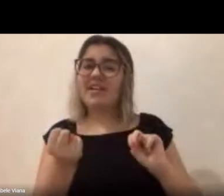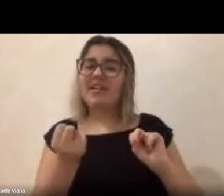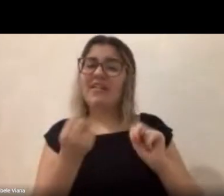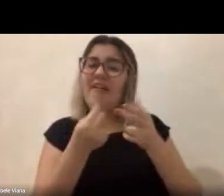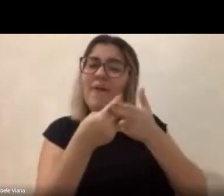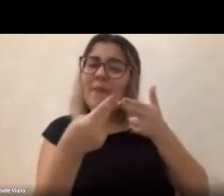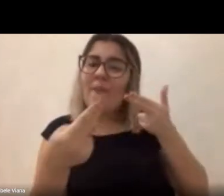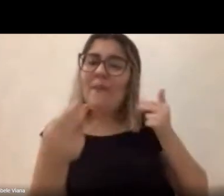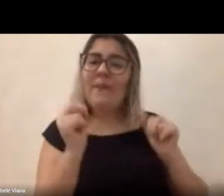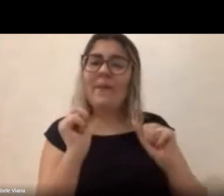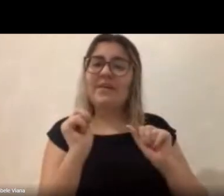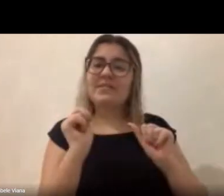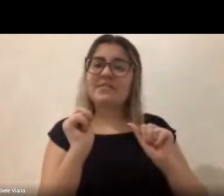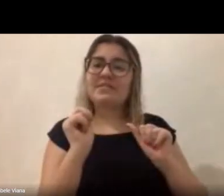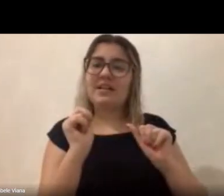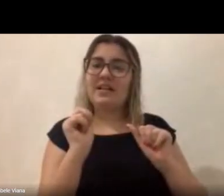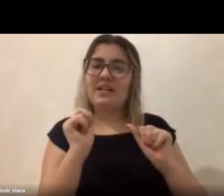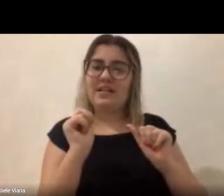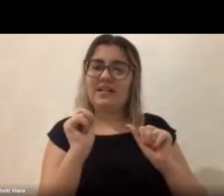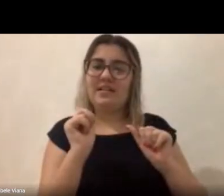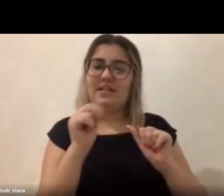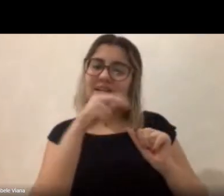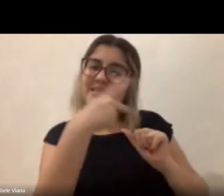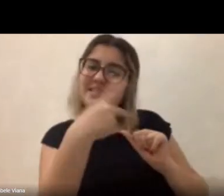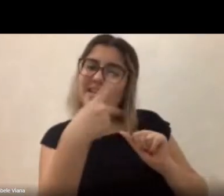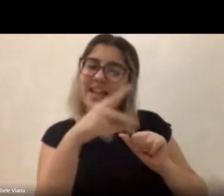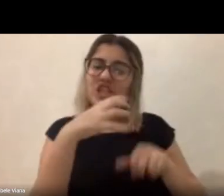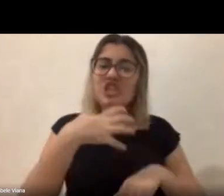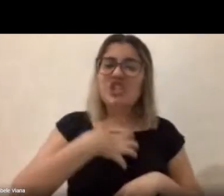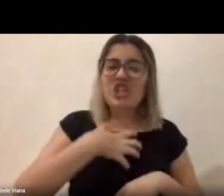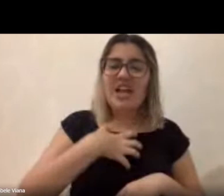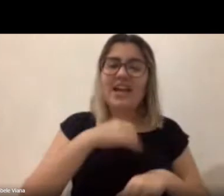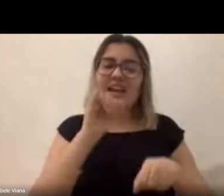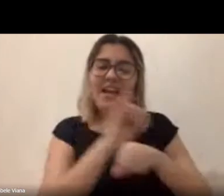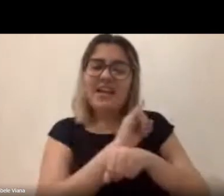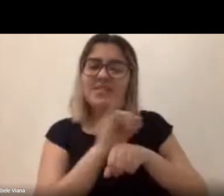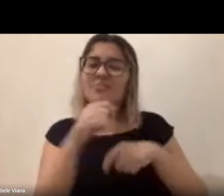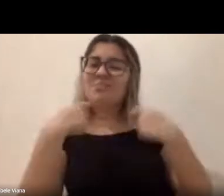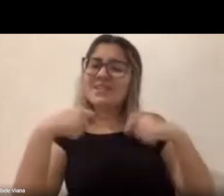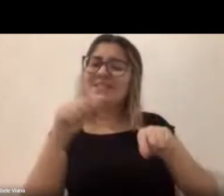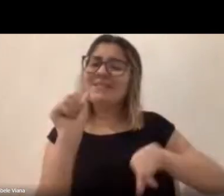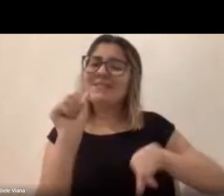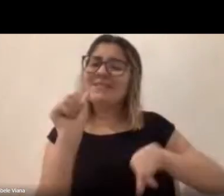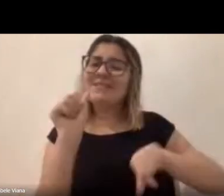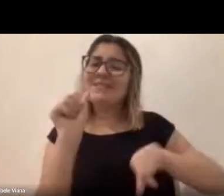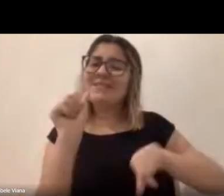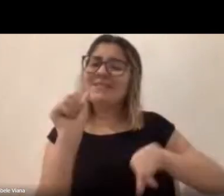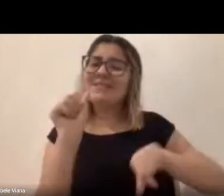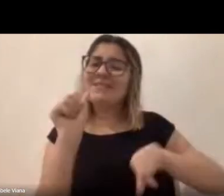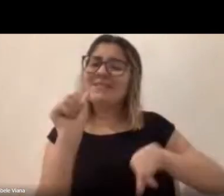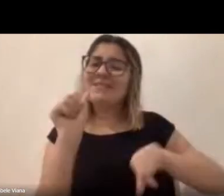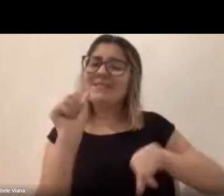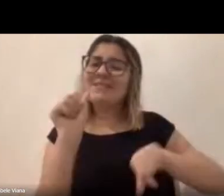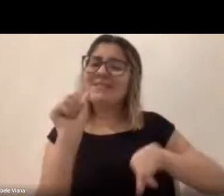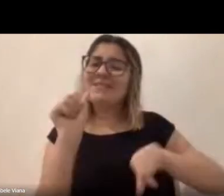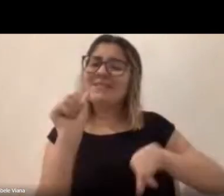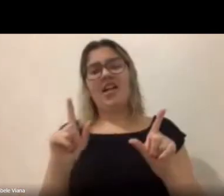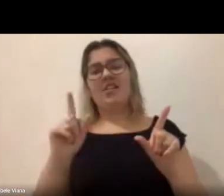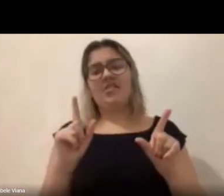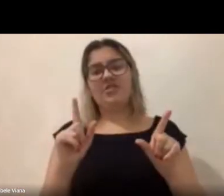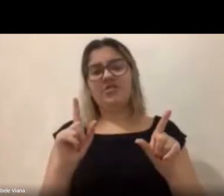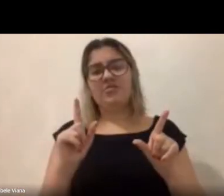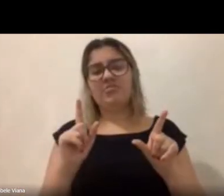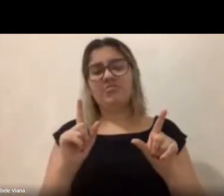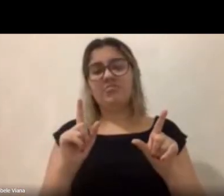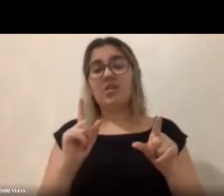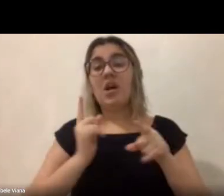dessa casa, corpo e arte, do lugar. Porque a gente quer acessar todos os espaços da casa,